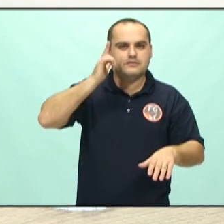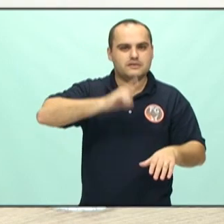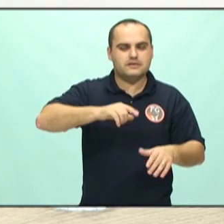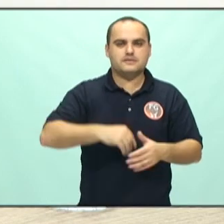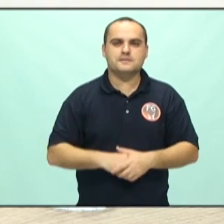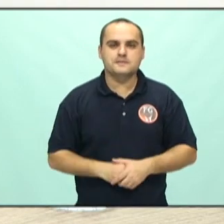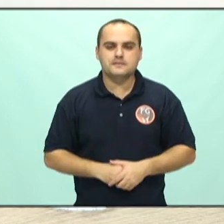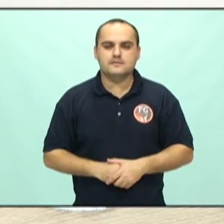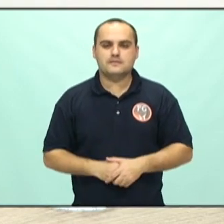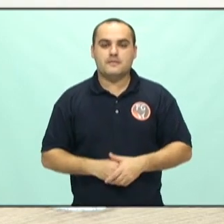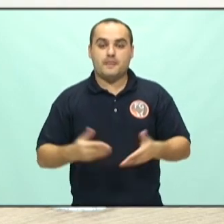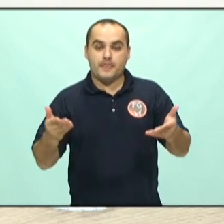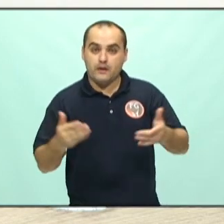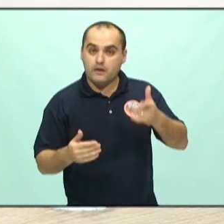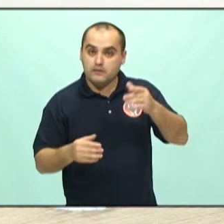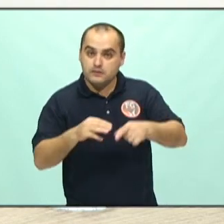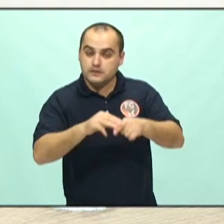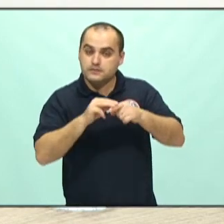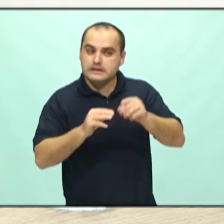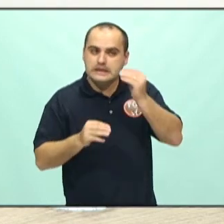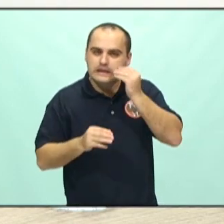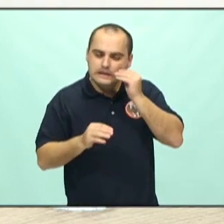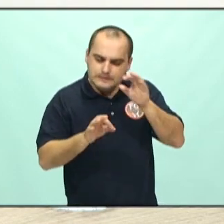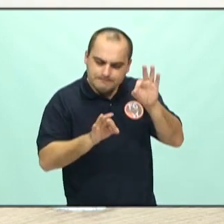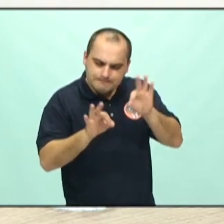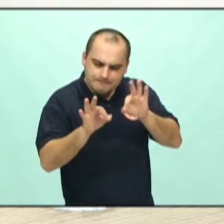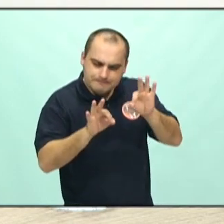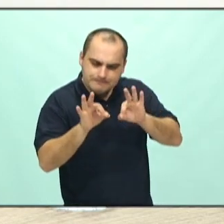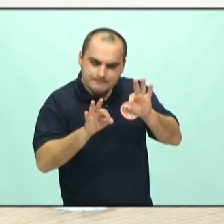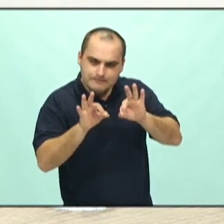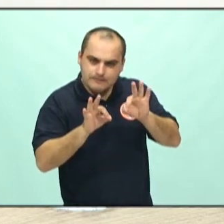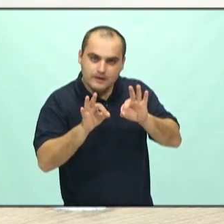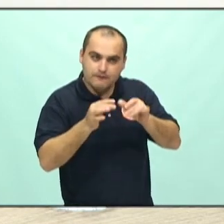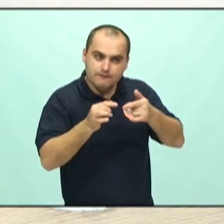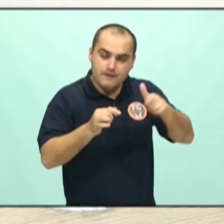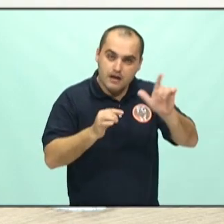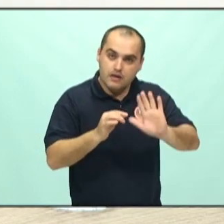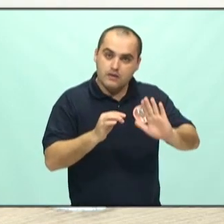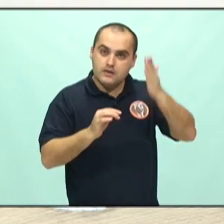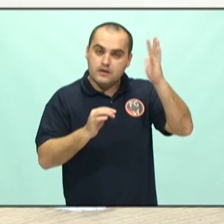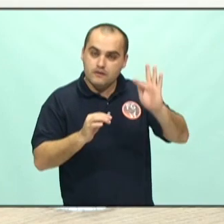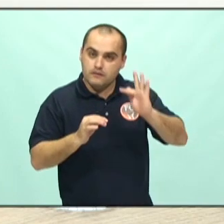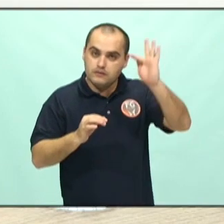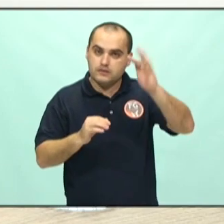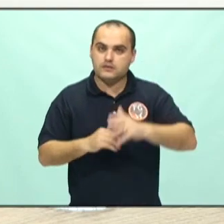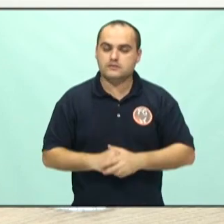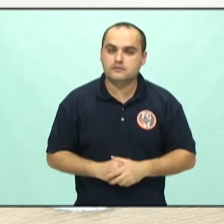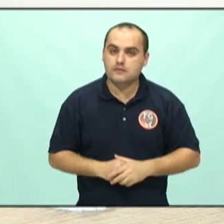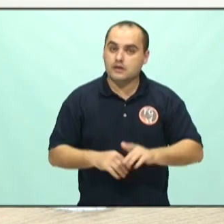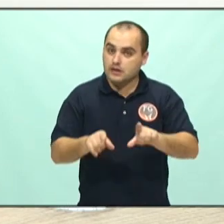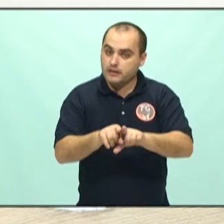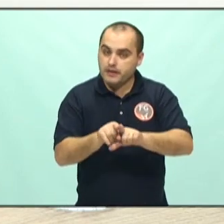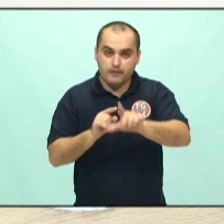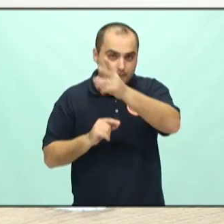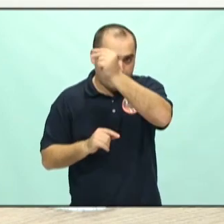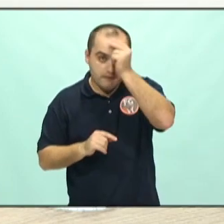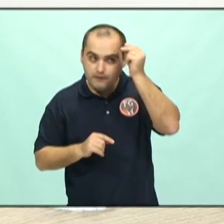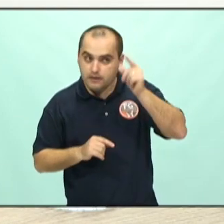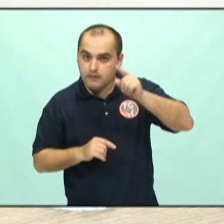município conseguiu, está tentando se ajustar para que isso vá ocorrendo na prática. E ainda o prefeito de lá está nos devendo, né,